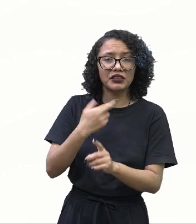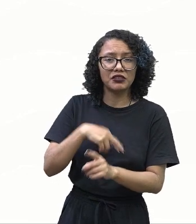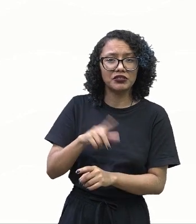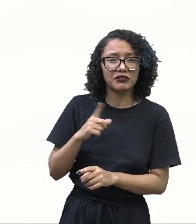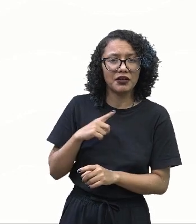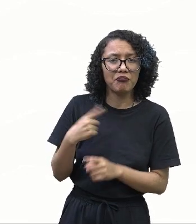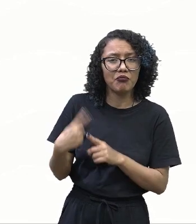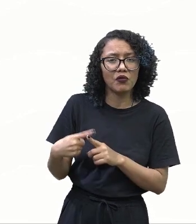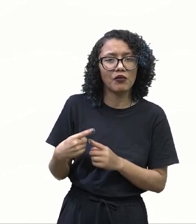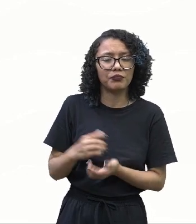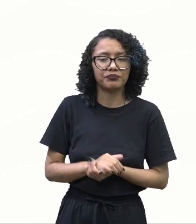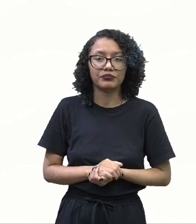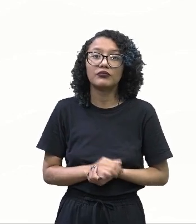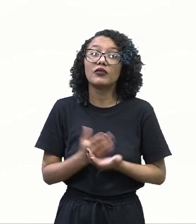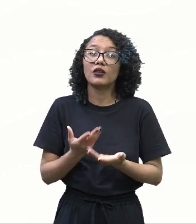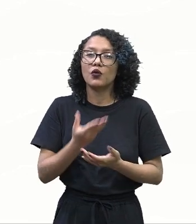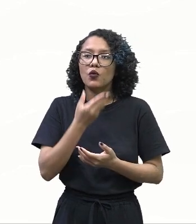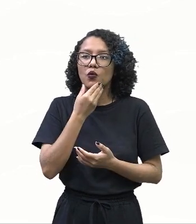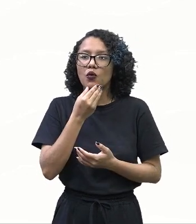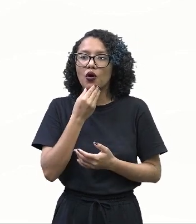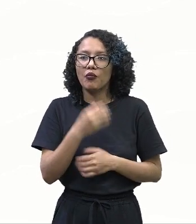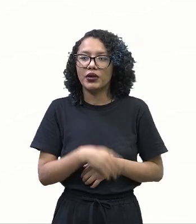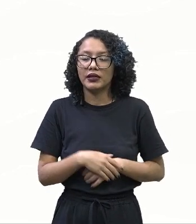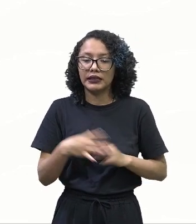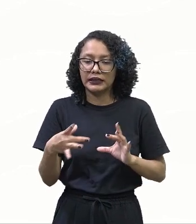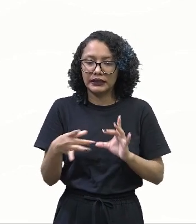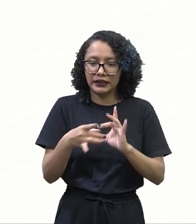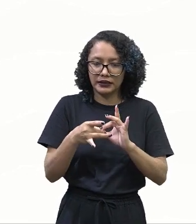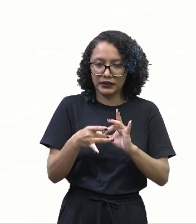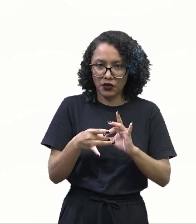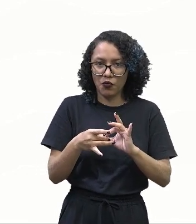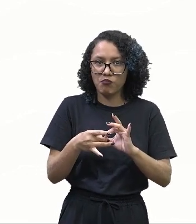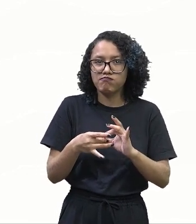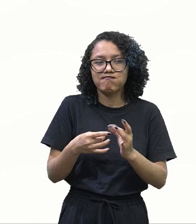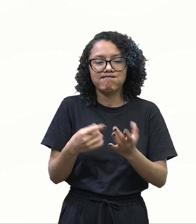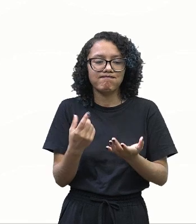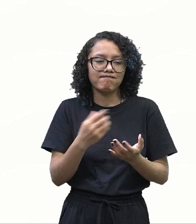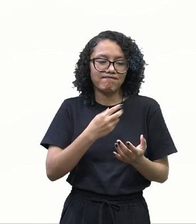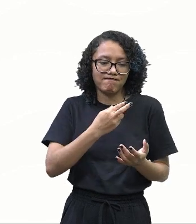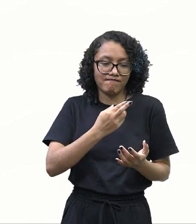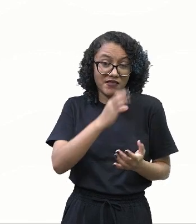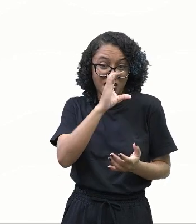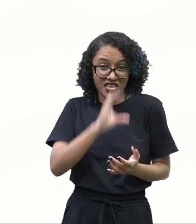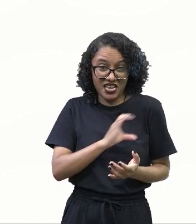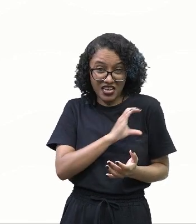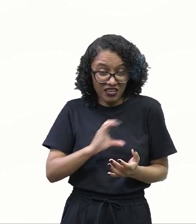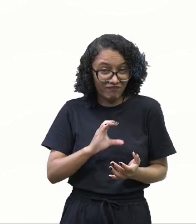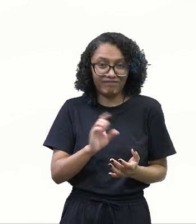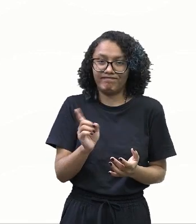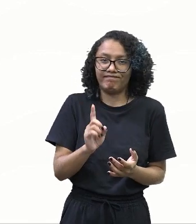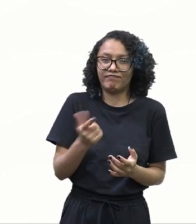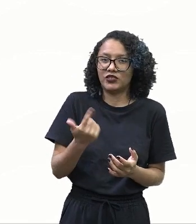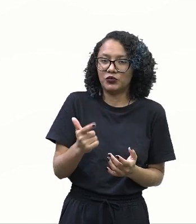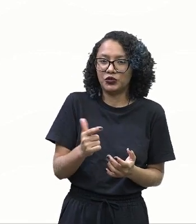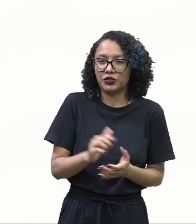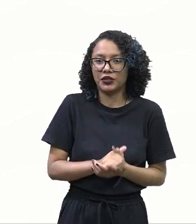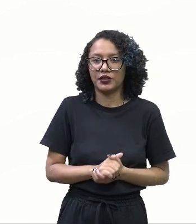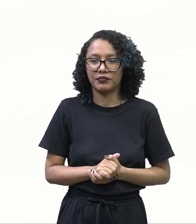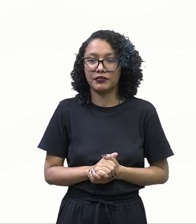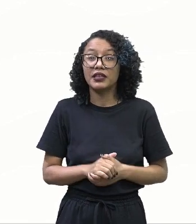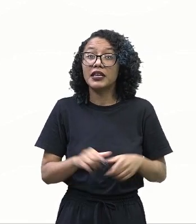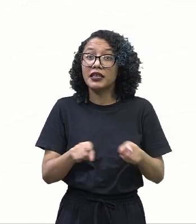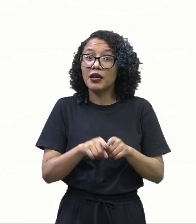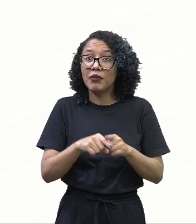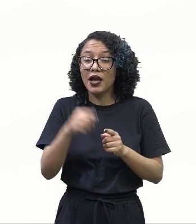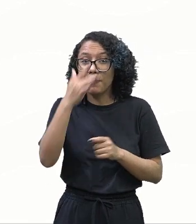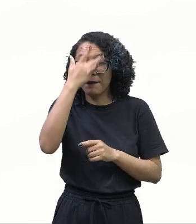Antônio Conselheiro, ele não tinha ligação com a igreja. E a Igreja Católica, ela passou a se queixar da perda de